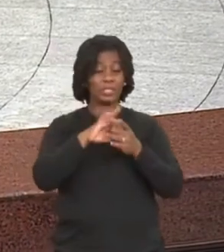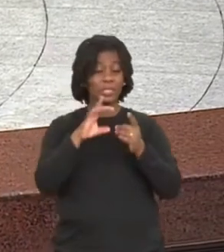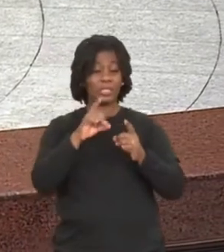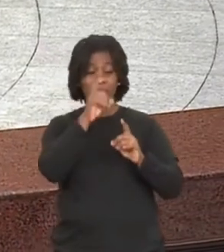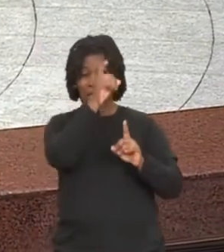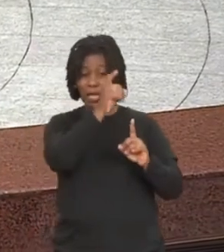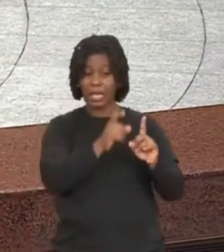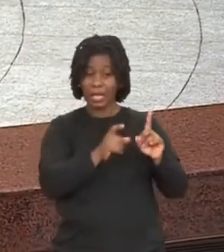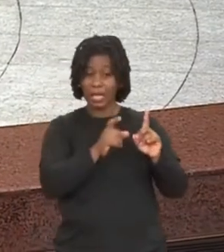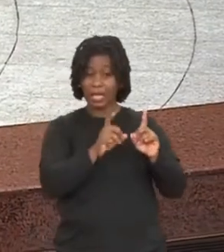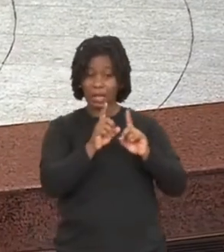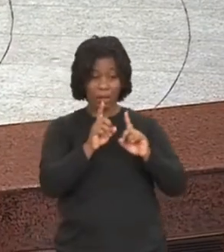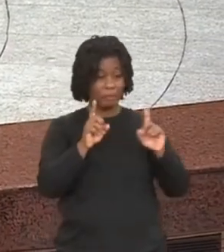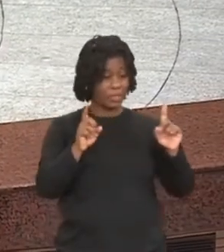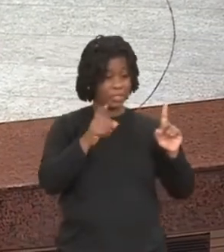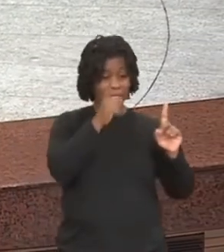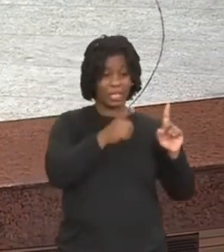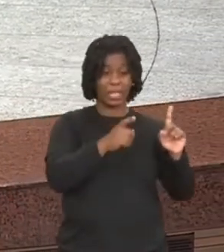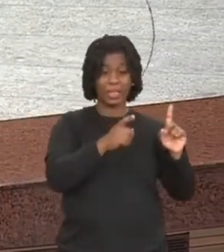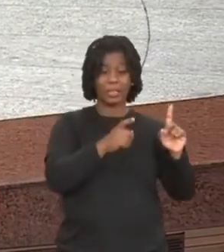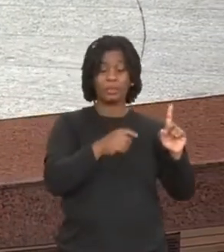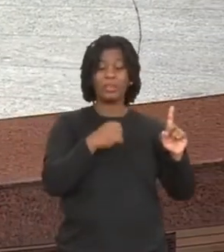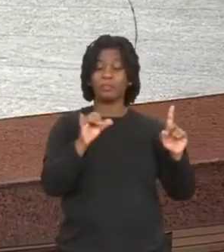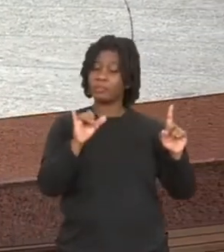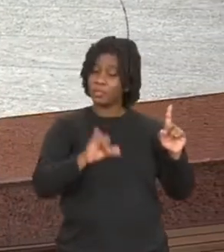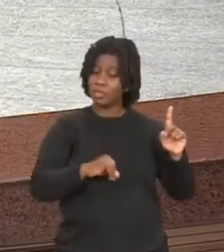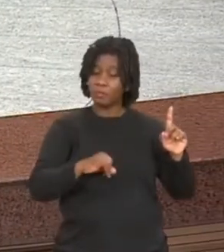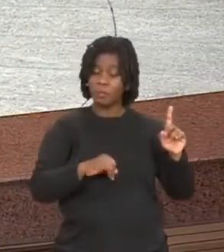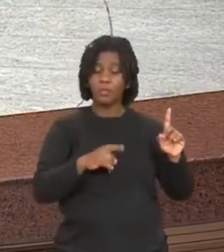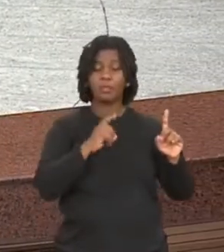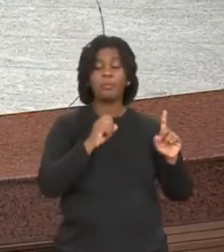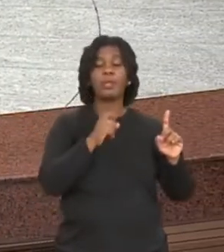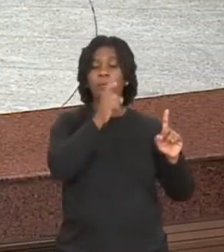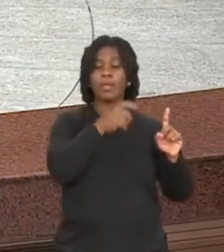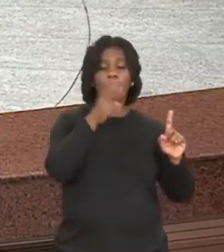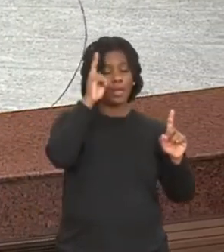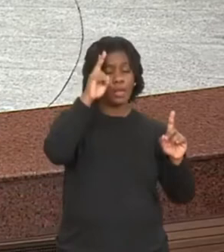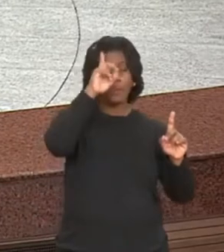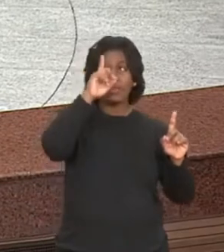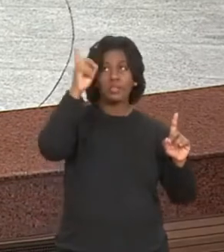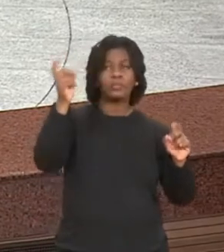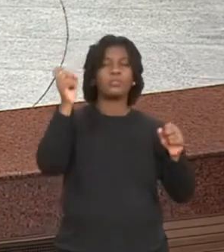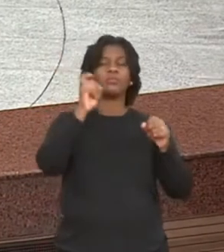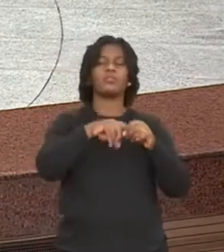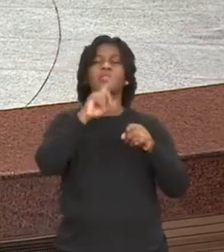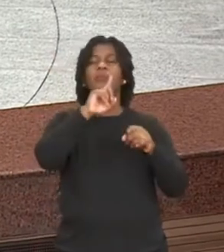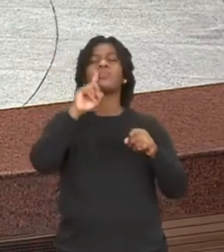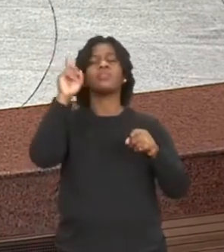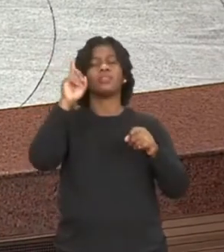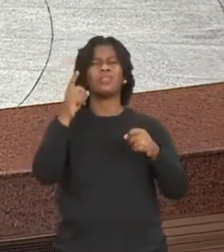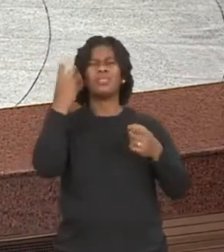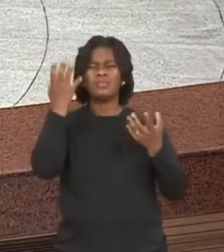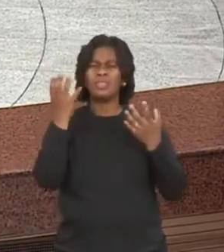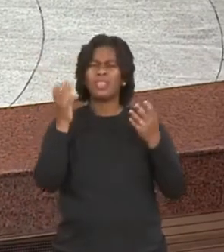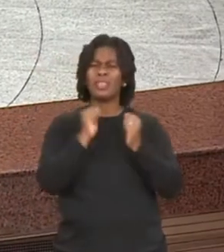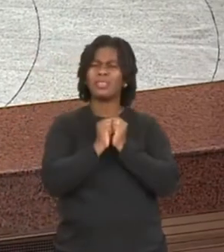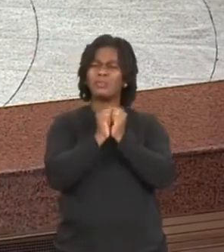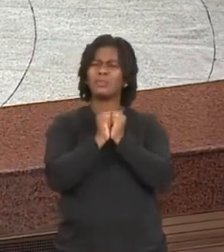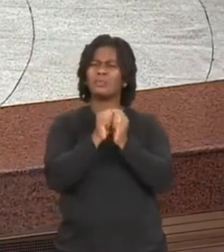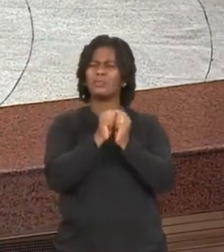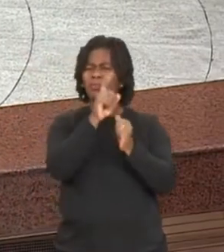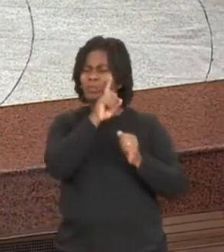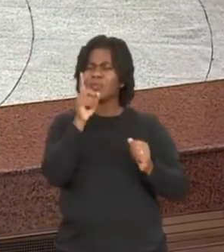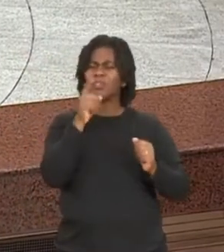seja amarga, a vida seja dura, para você lembrar de Deus e voltar para Ele. Deus quer você com Ele. Deus te